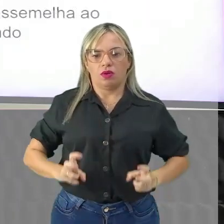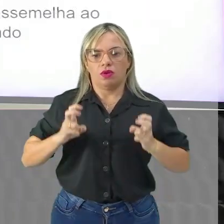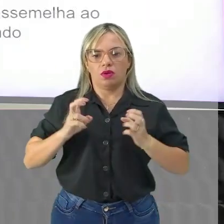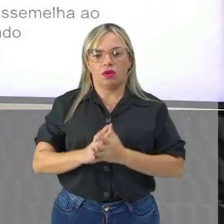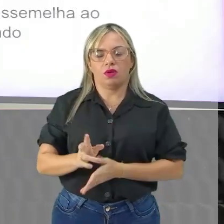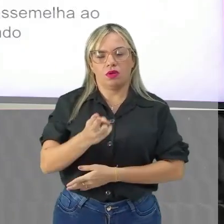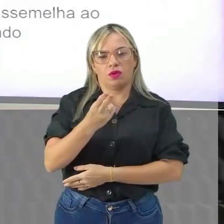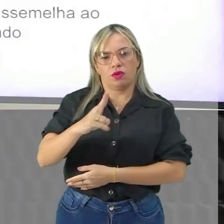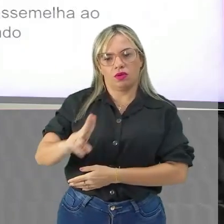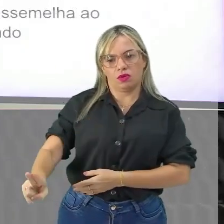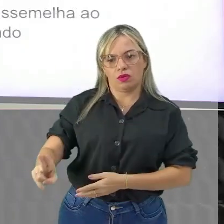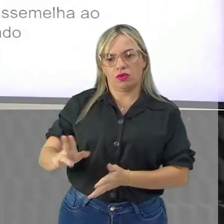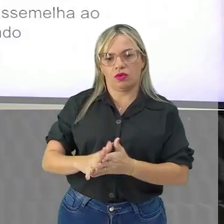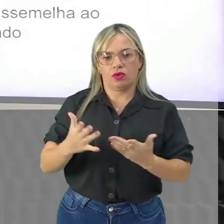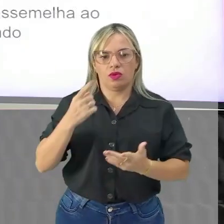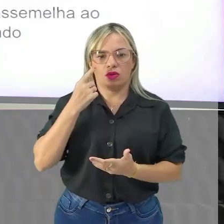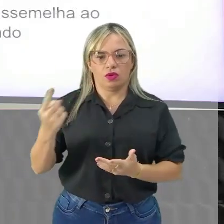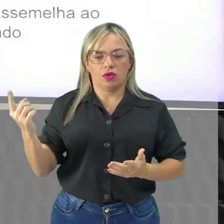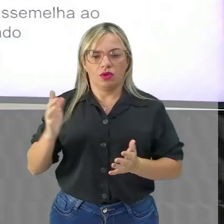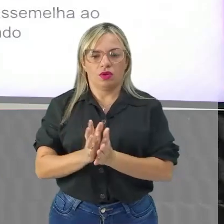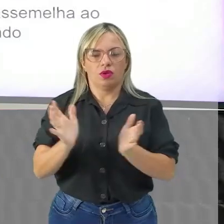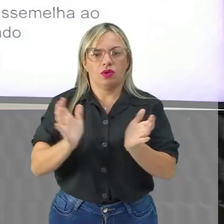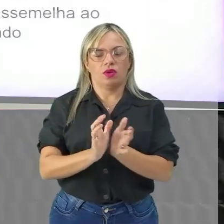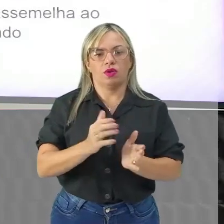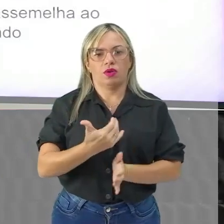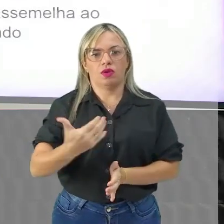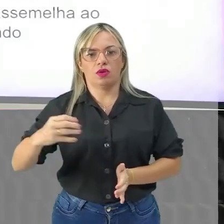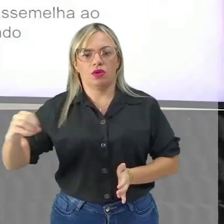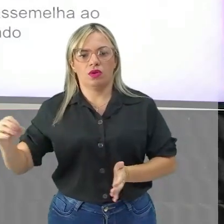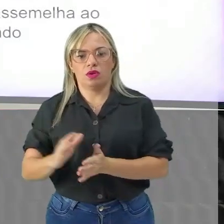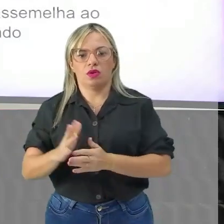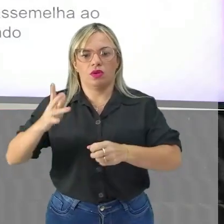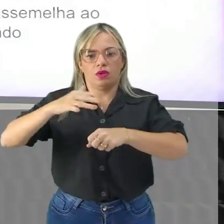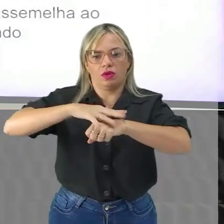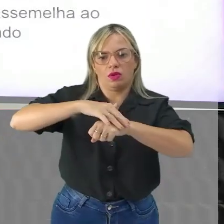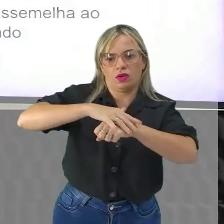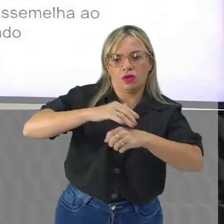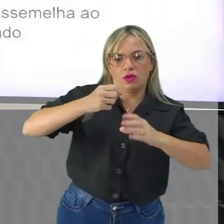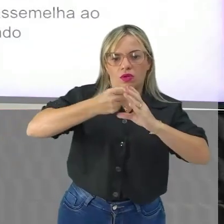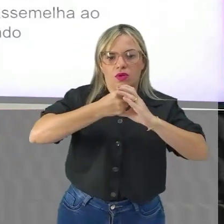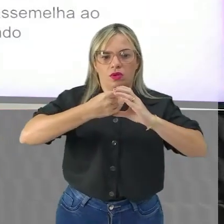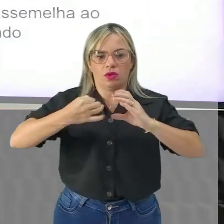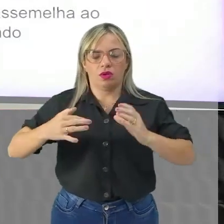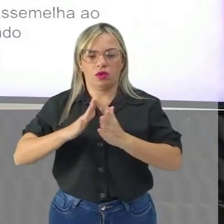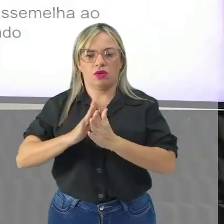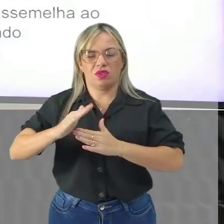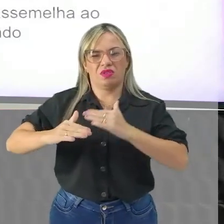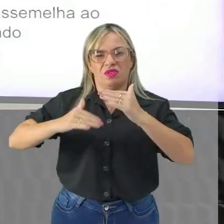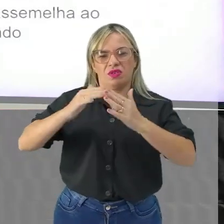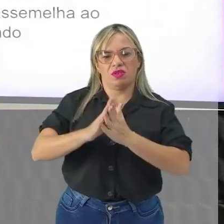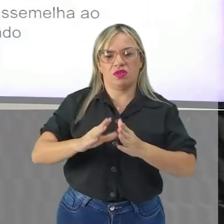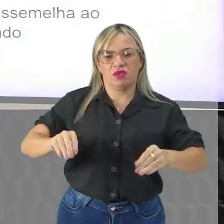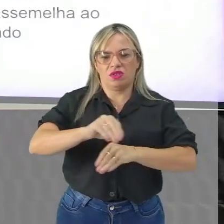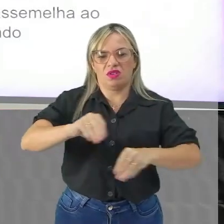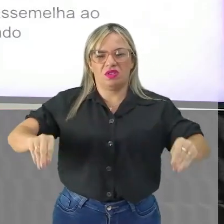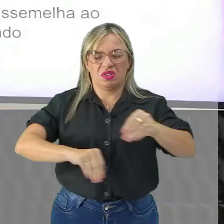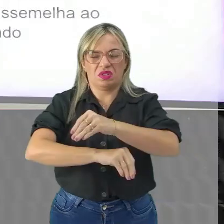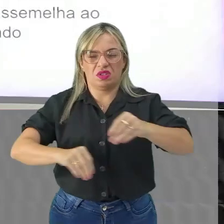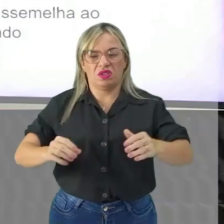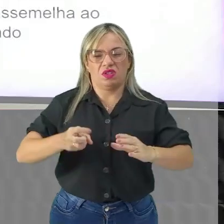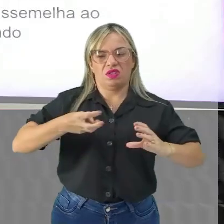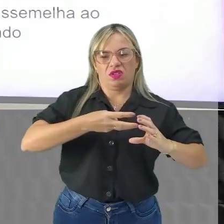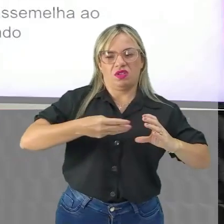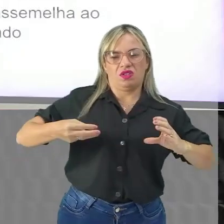o nome dado a um conjunto de mais de 100 doenças que se caracterizam pelo crescimento desordenado